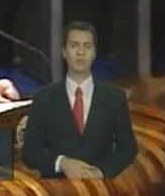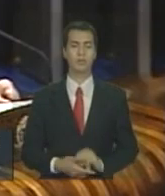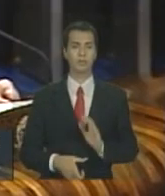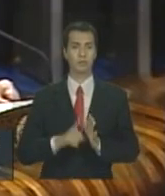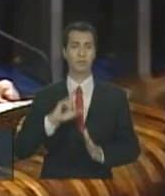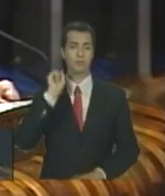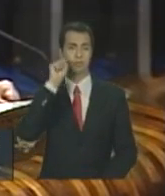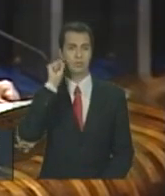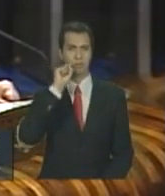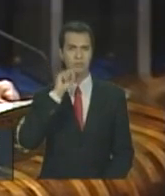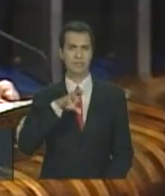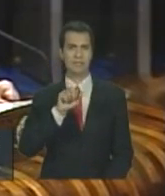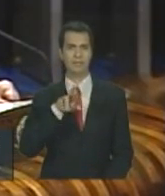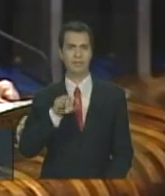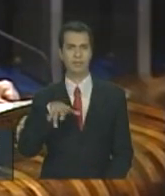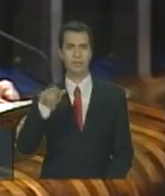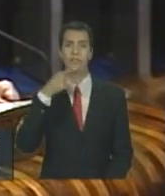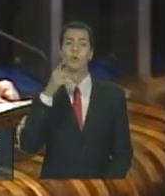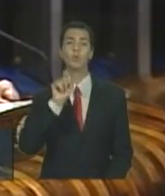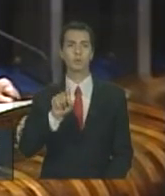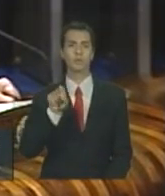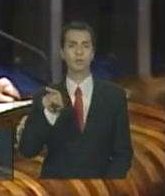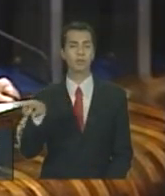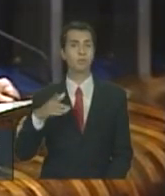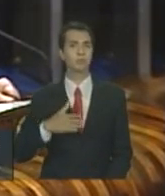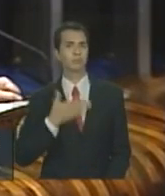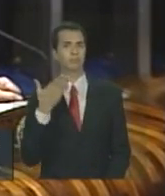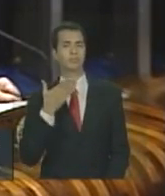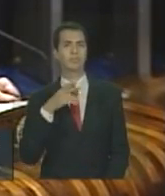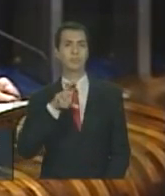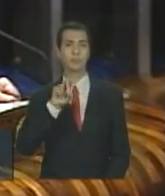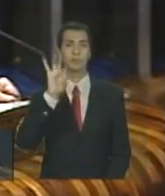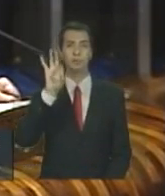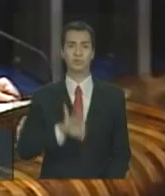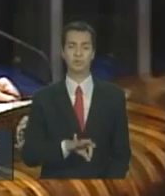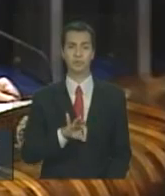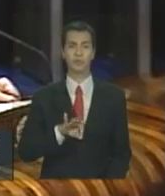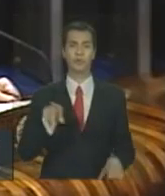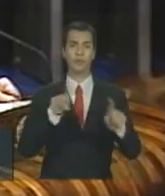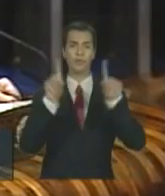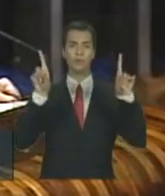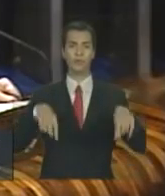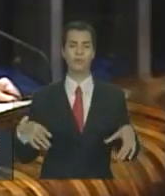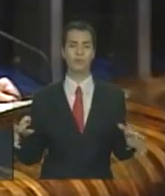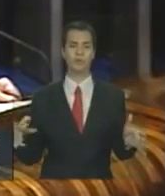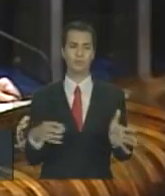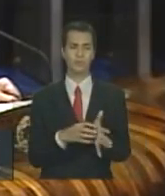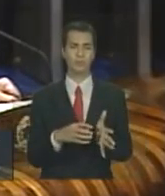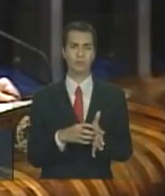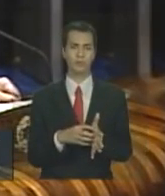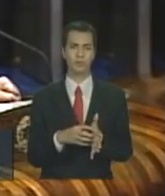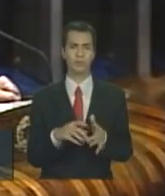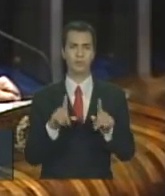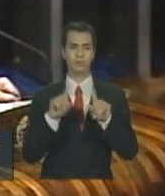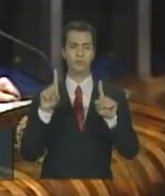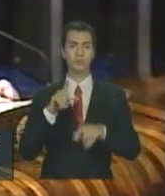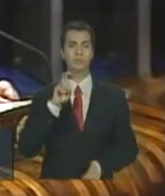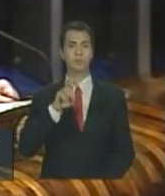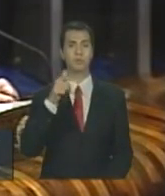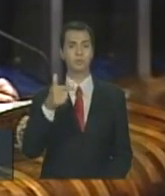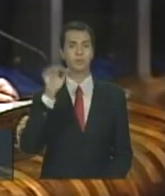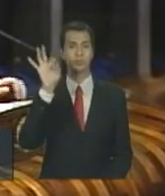ao saber que 50% dos funcionários, quanto, senador?